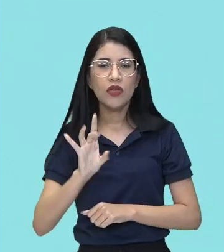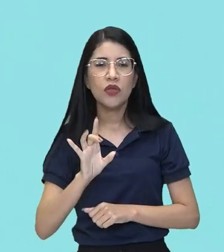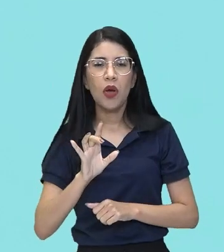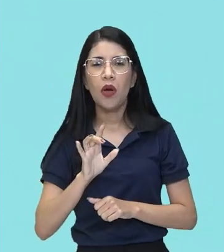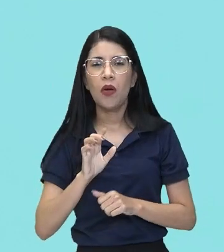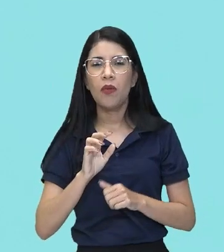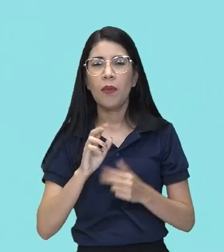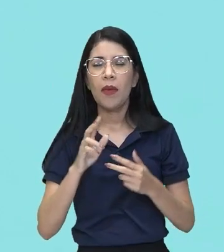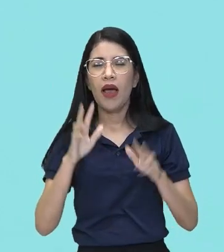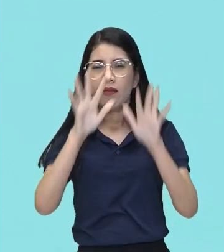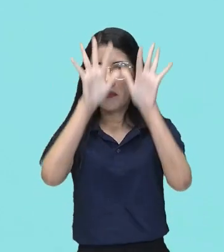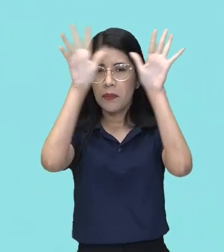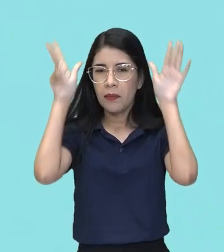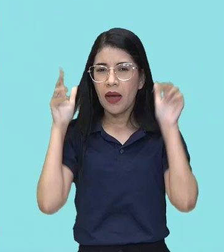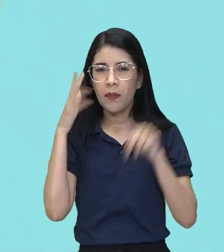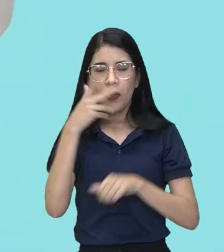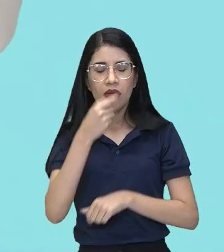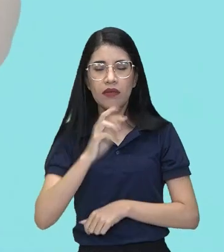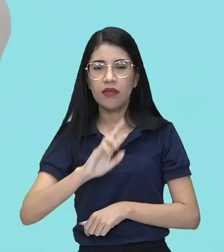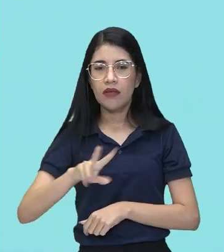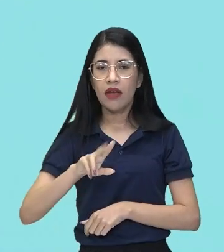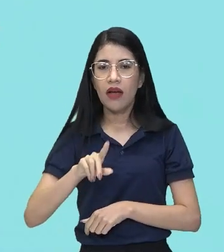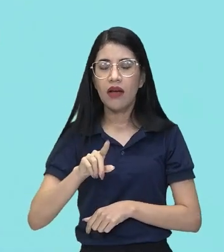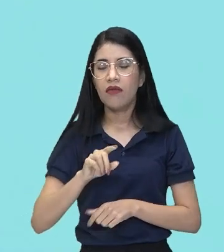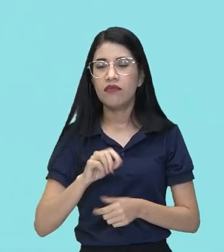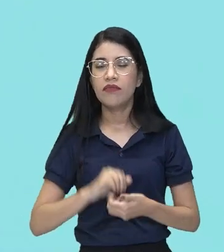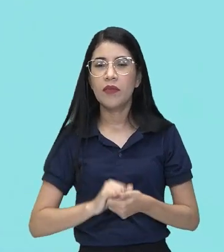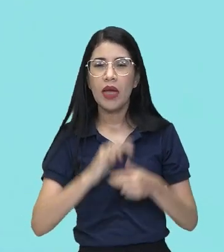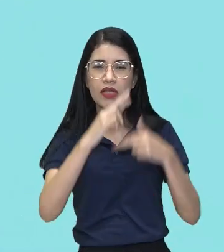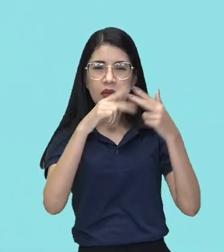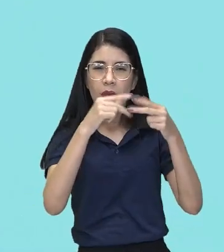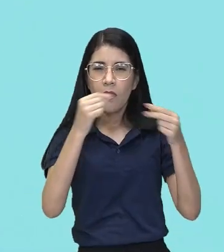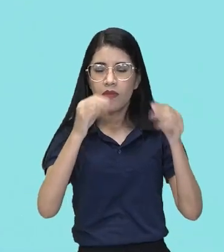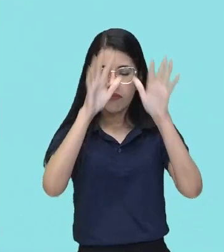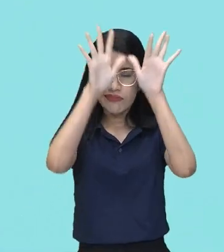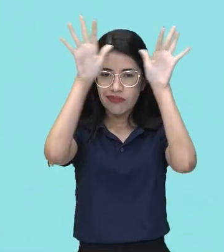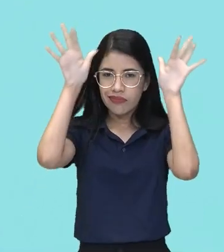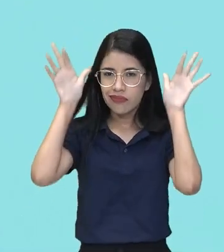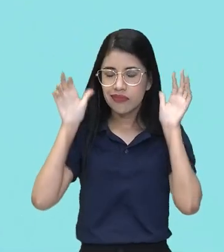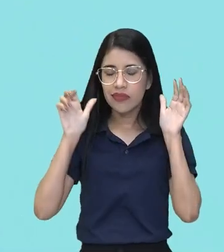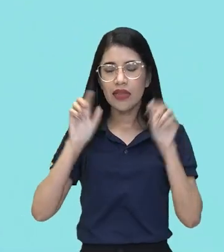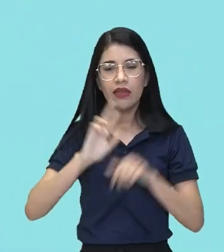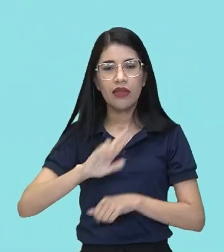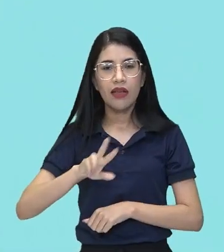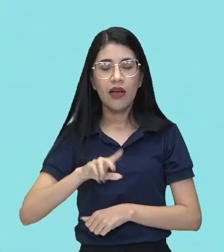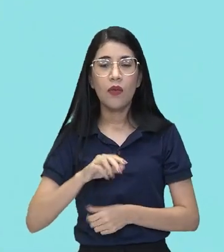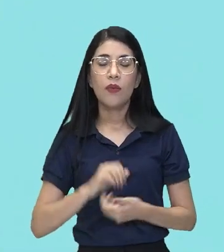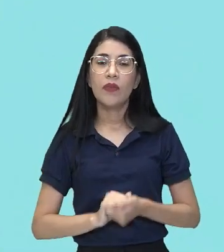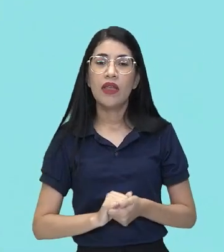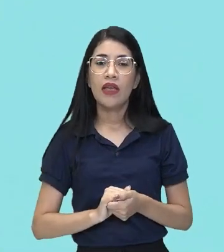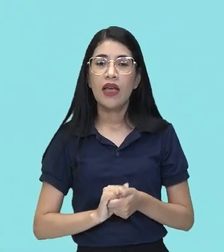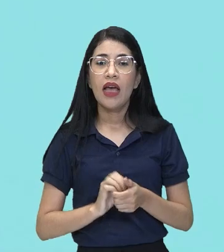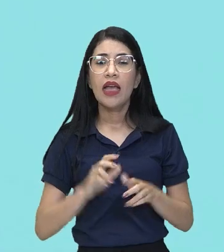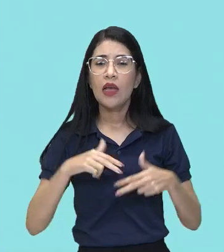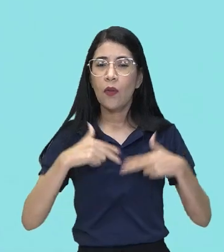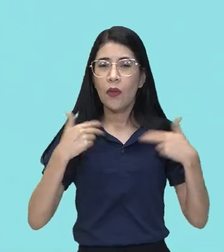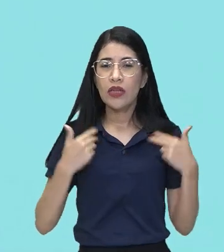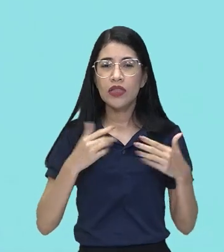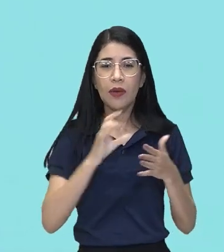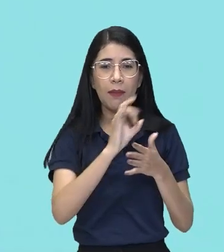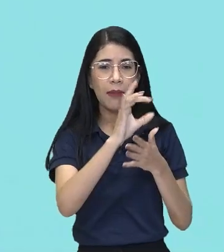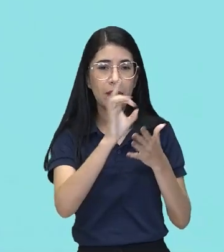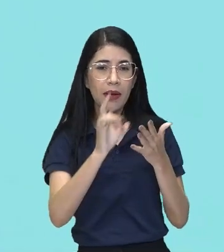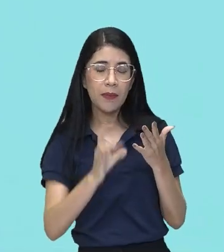adereço, ele não é um elemento de decoração, de ornamentação. Dentro de cada etnia existe